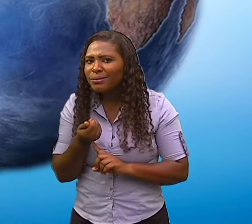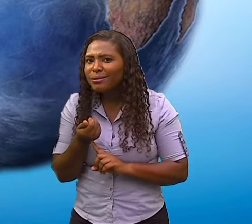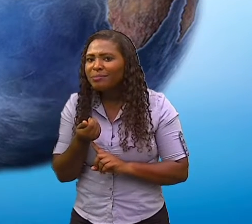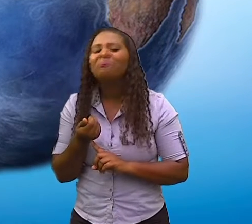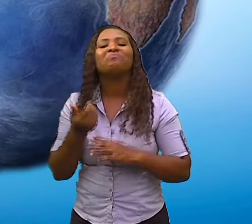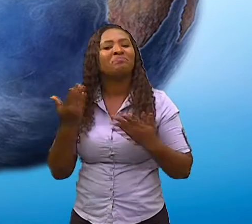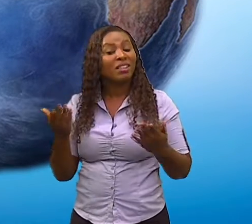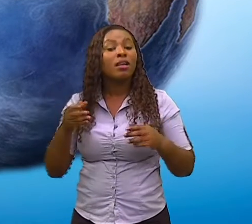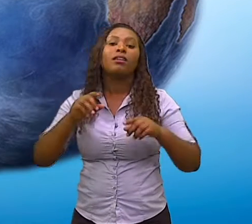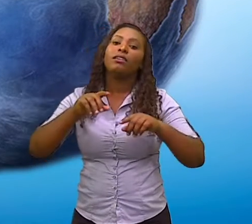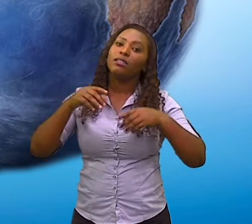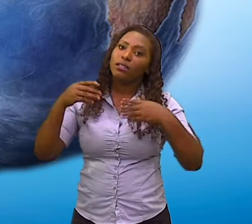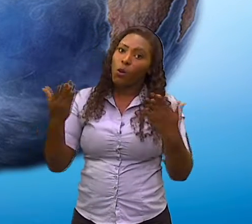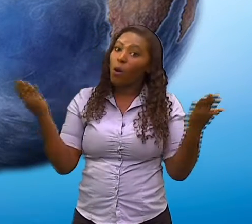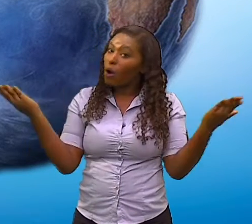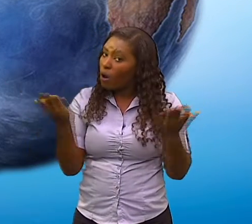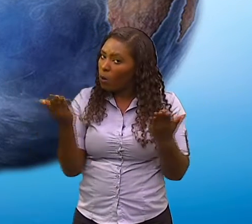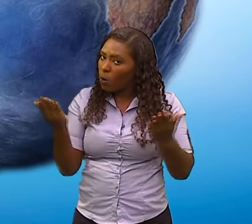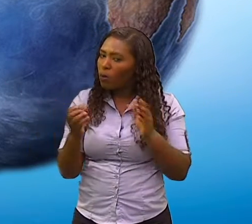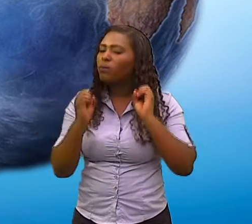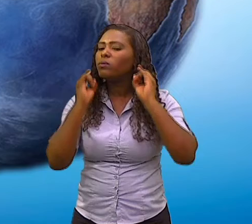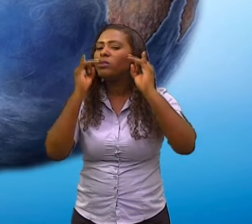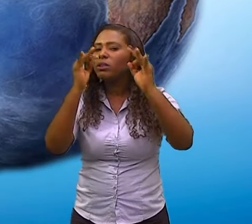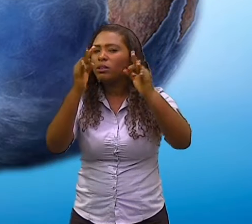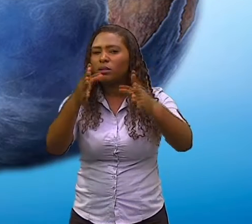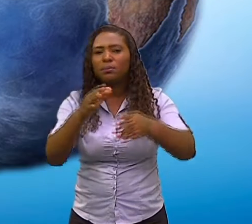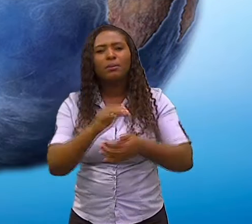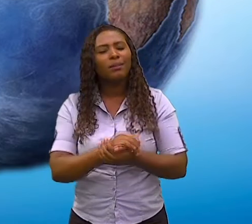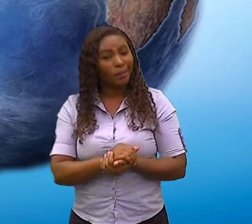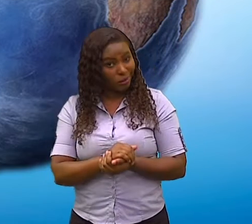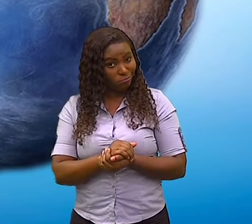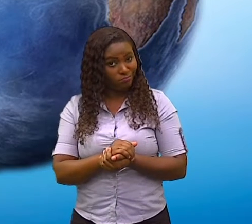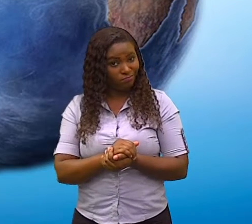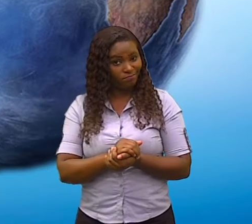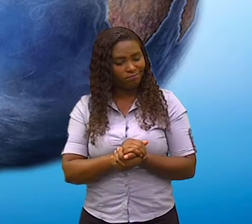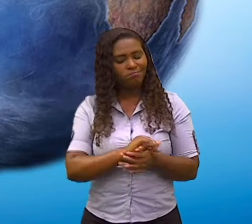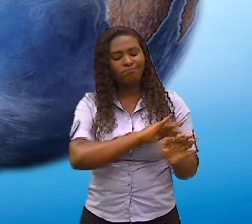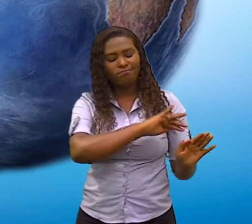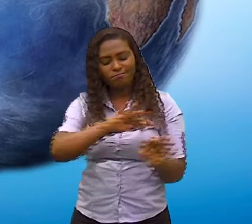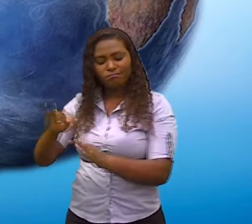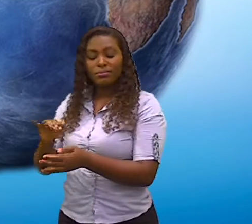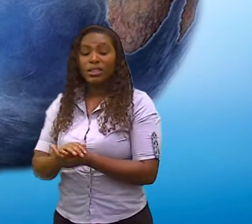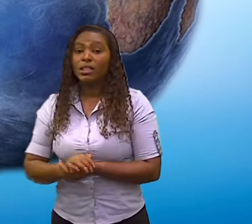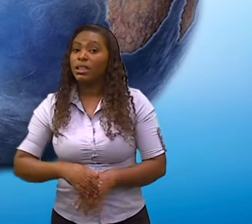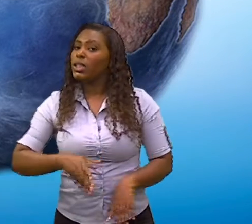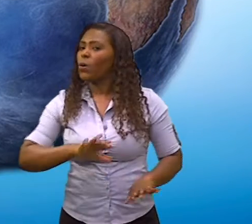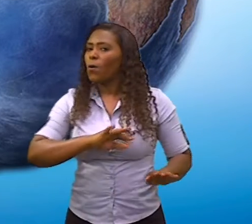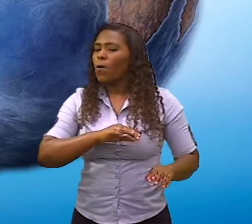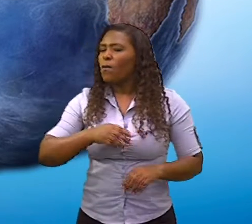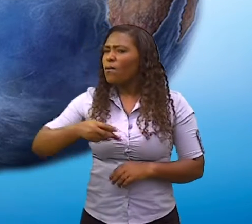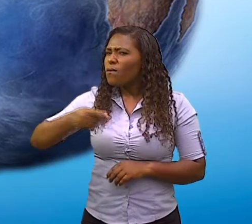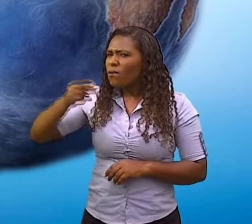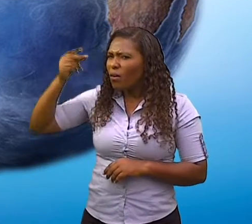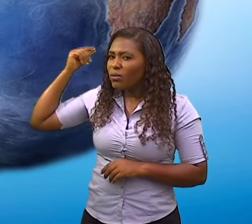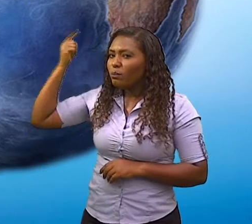na arte. O plano é, vamos lá, aí voltamos lá nos colonizadores.